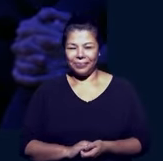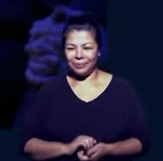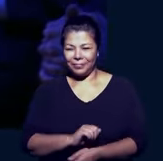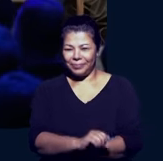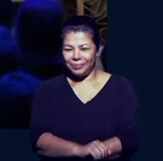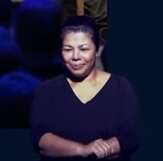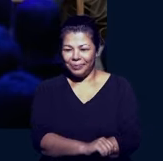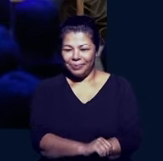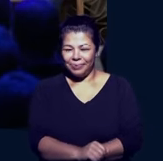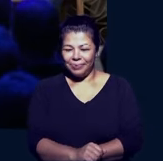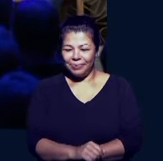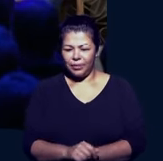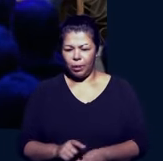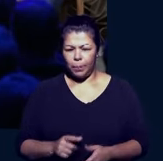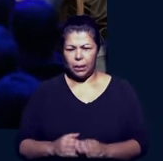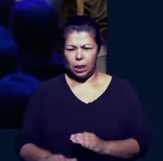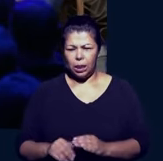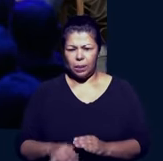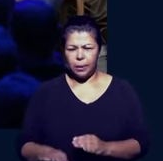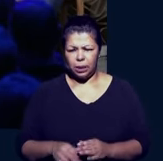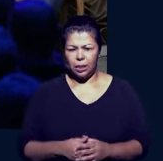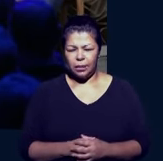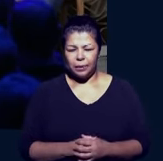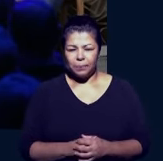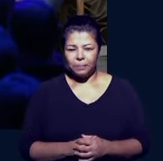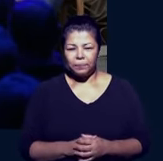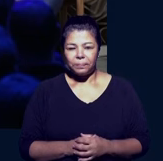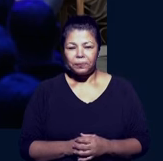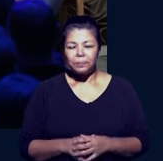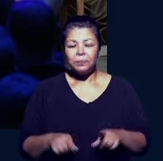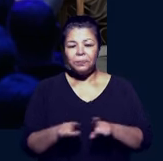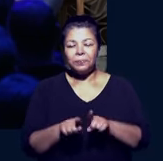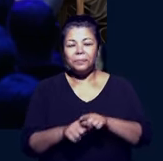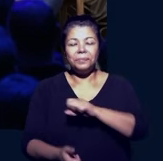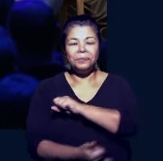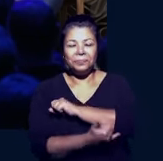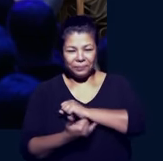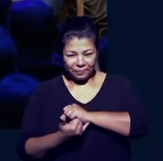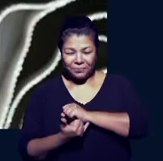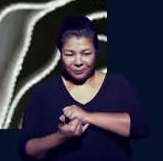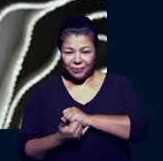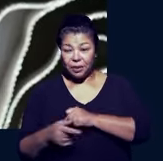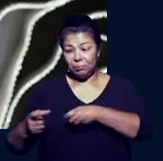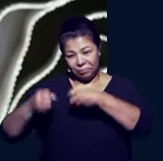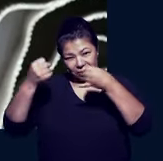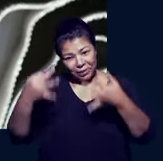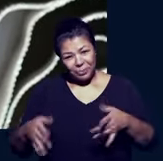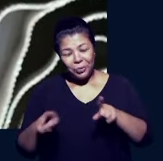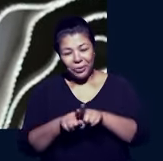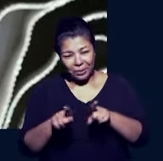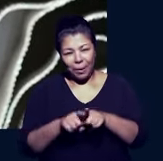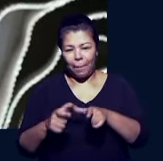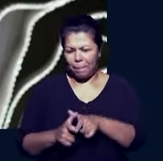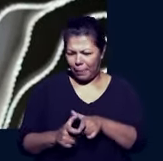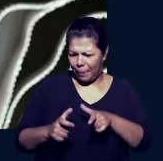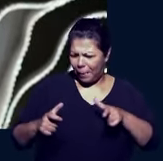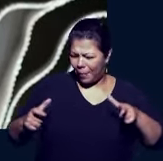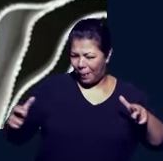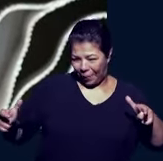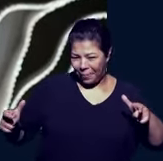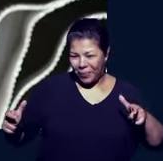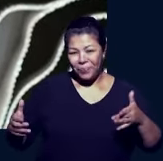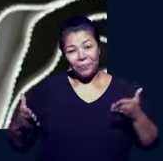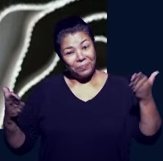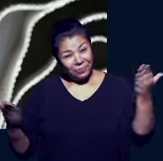é só só complementando Thiago acho que essa questão da da infra a produção você comentava há pouco cresceu muito nesses últimos anos né e o Júlio otimista aqui que